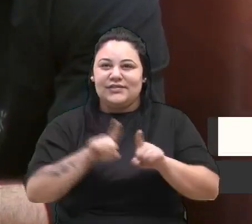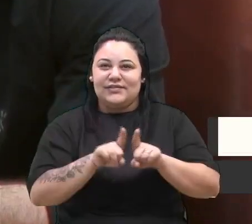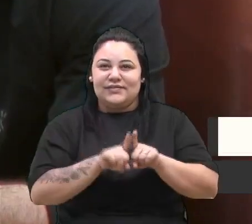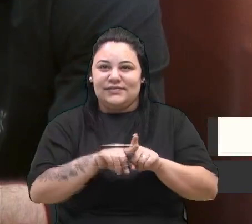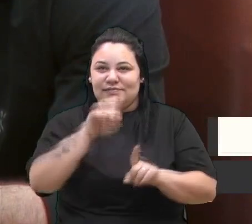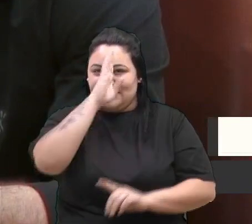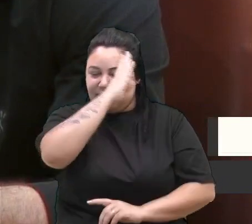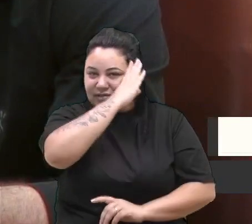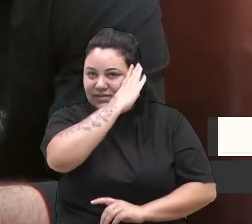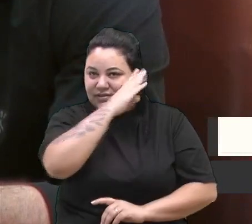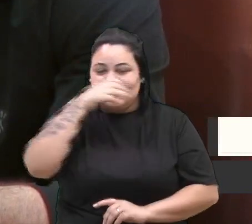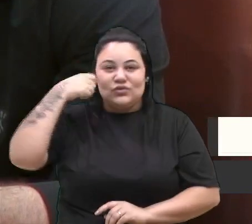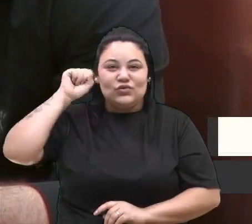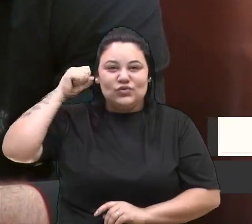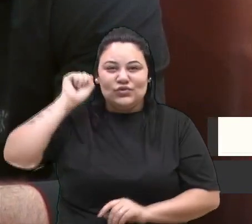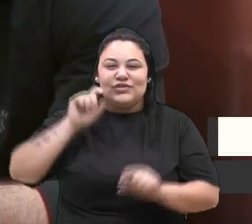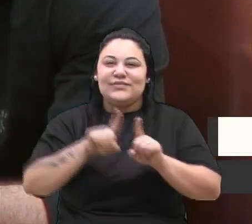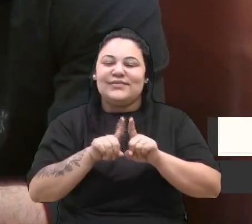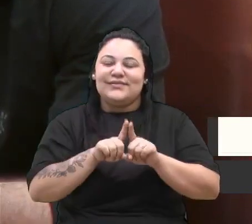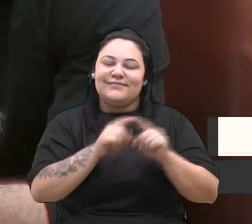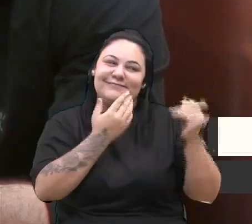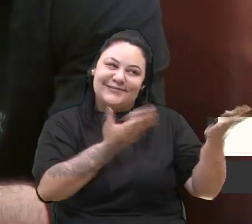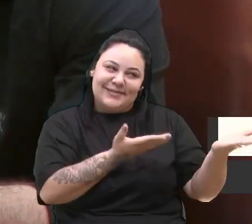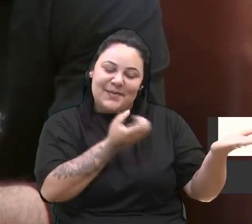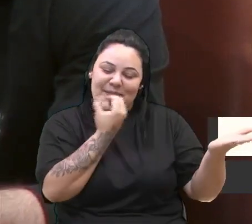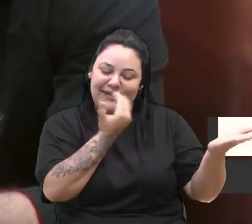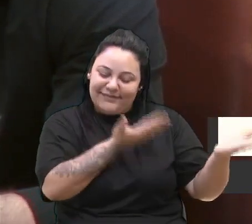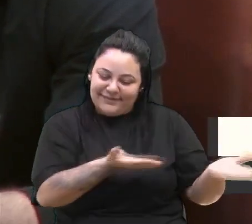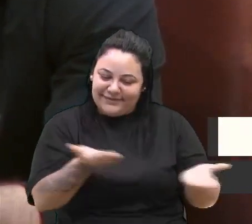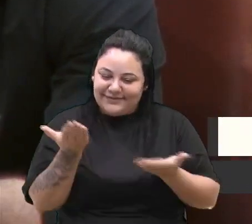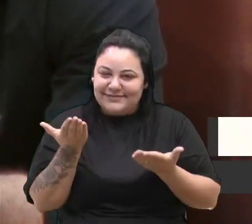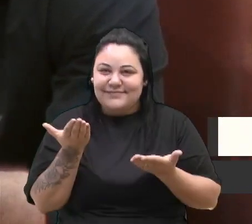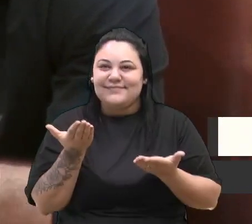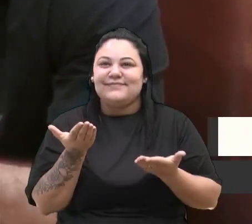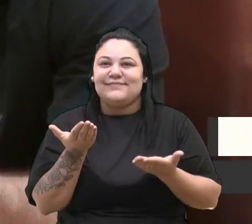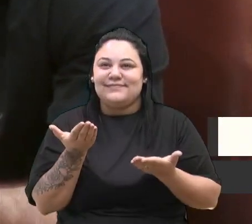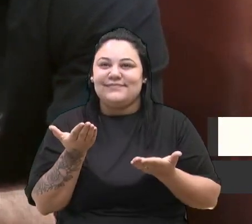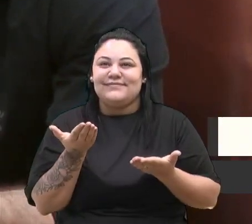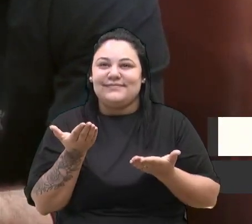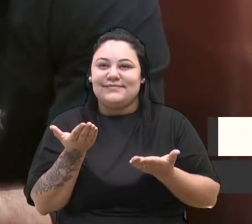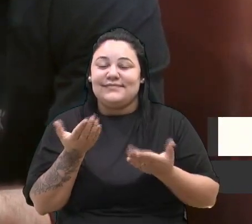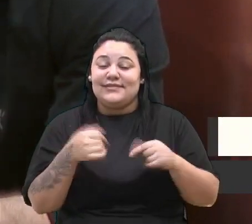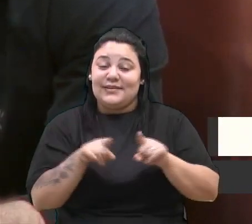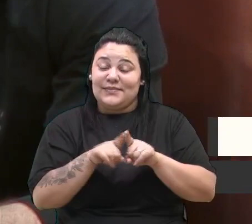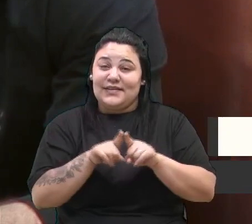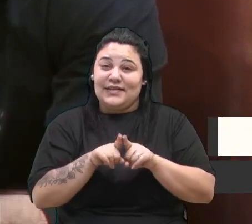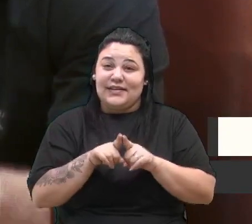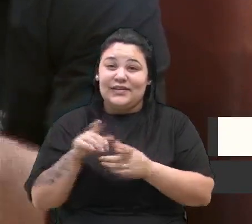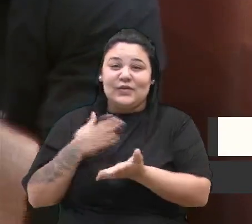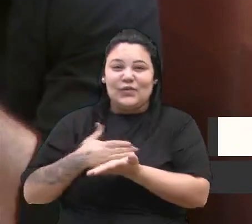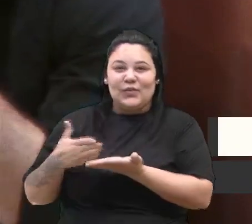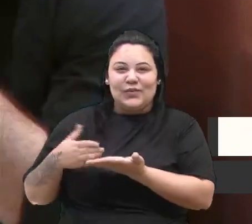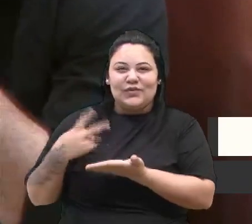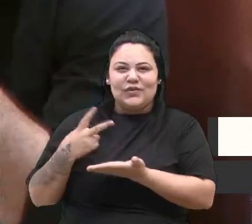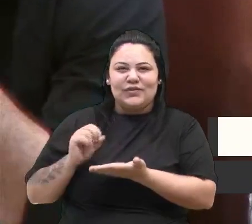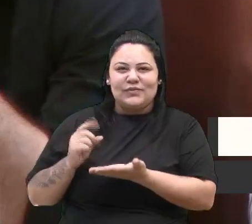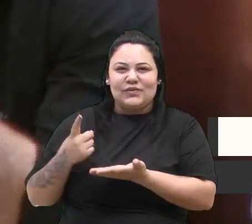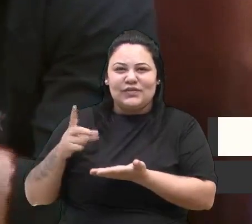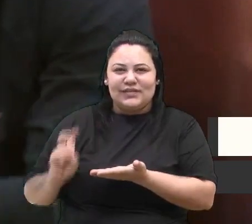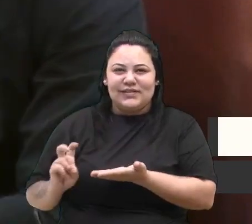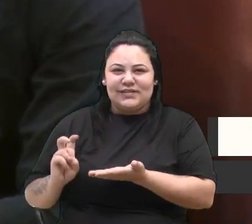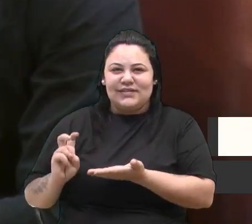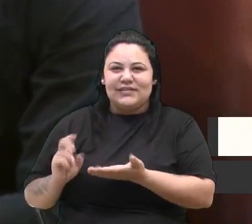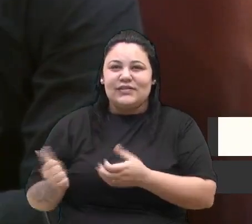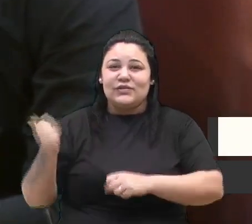vereador Xuxa, Isabela, seja bem-vinda. Foi assim o meu início também lá em 2015, quando assumi